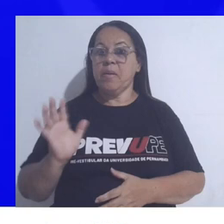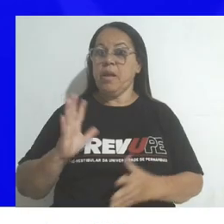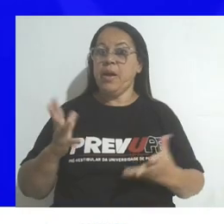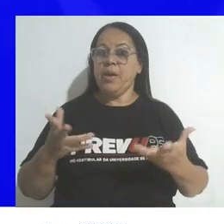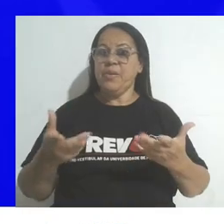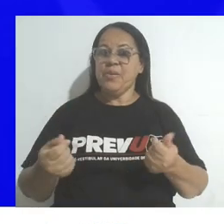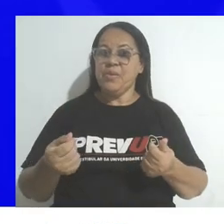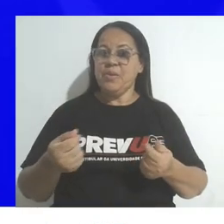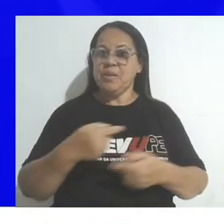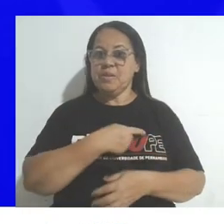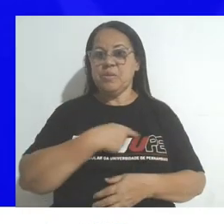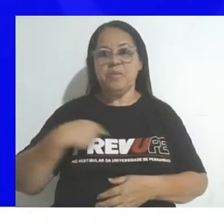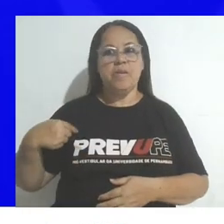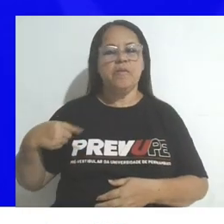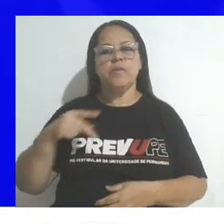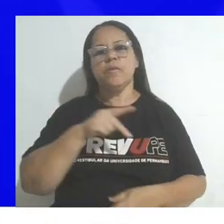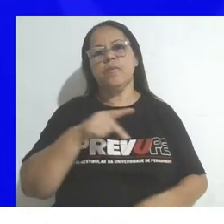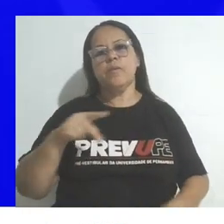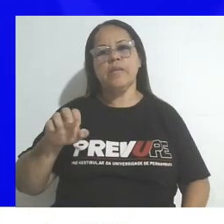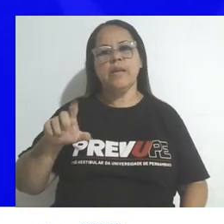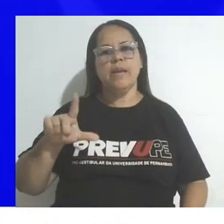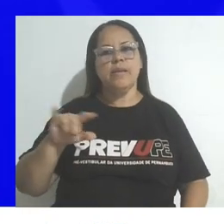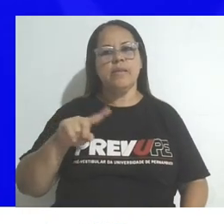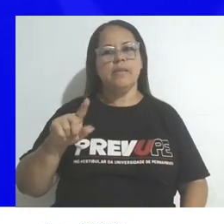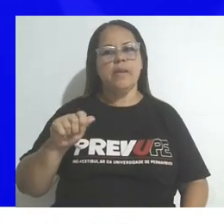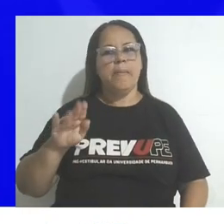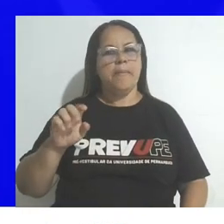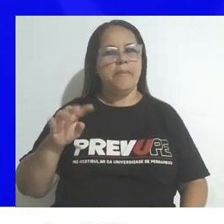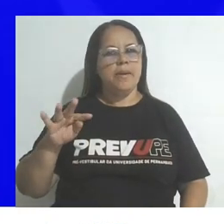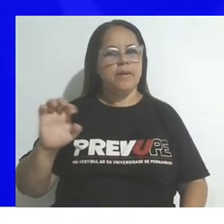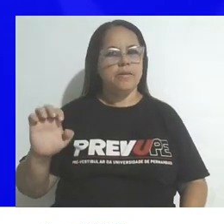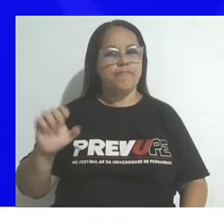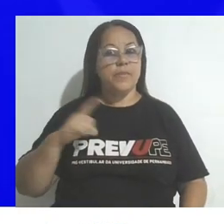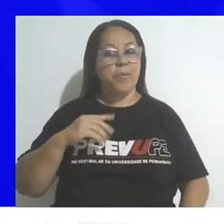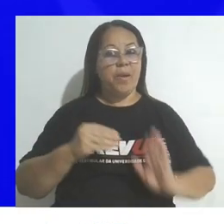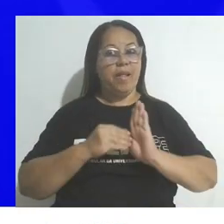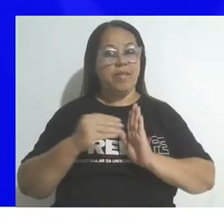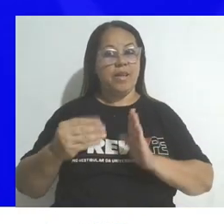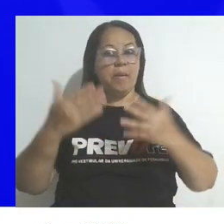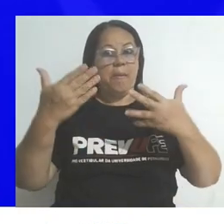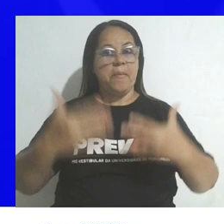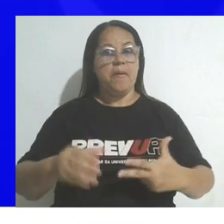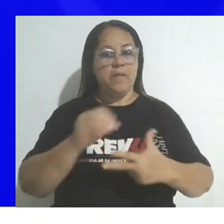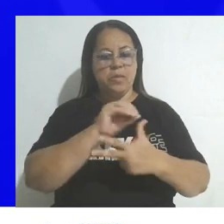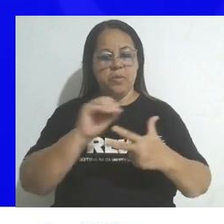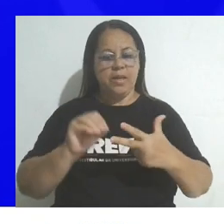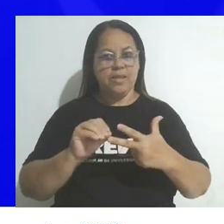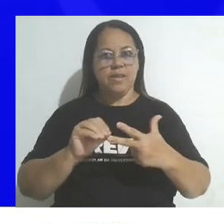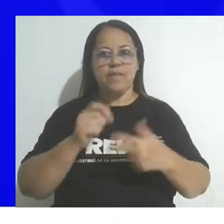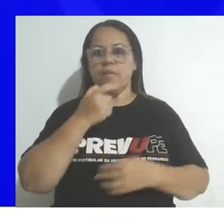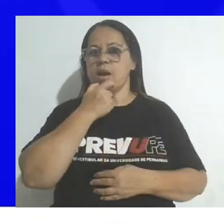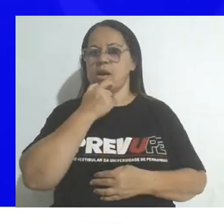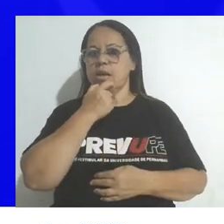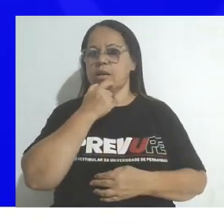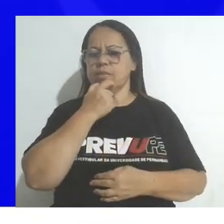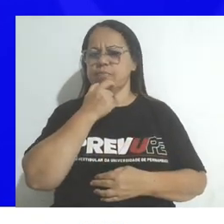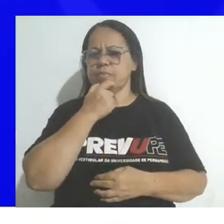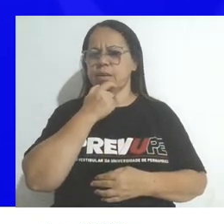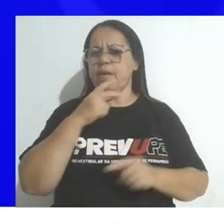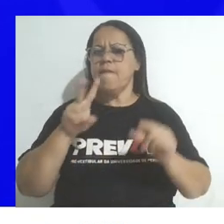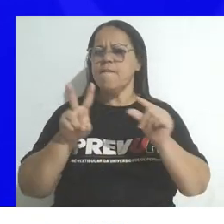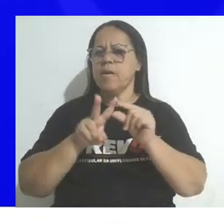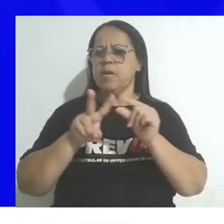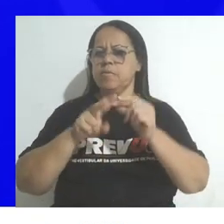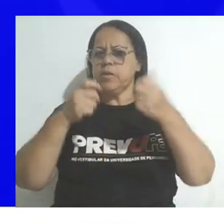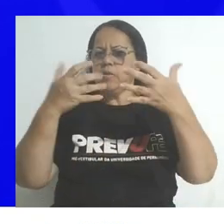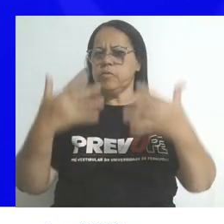E aí galerinha do prev aqui a professora elizabe trazendo mais uma dica para prova de inglês no ENEM tá hoje a gente vai falar sobre vocabulário